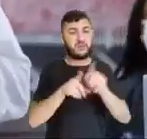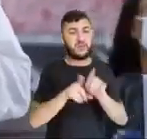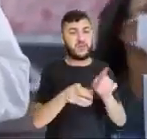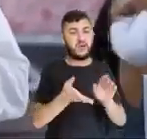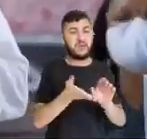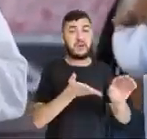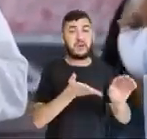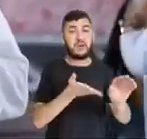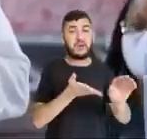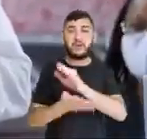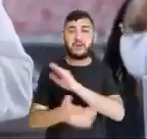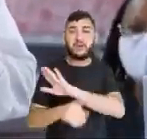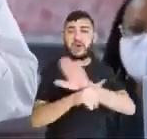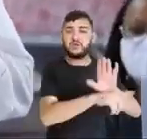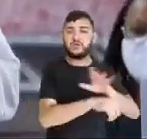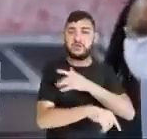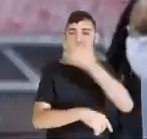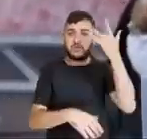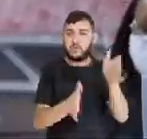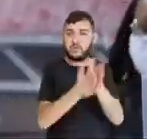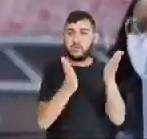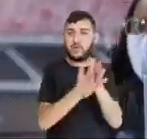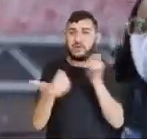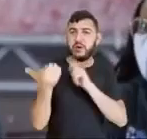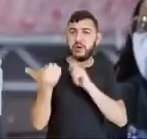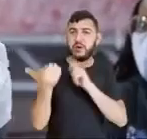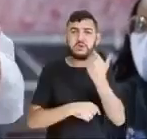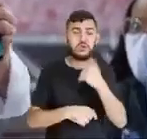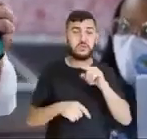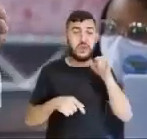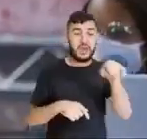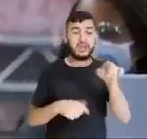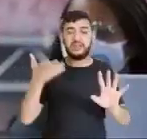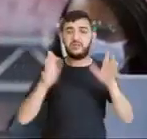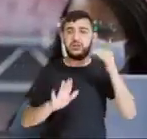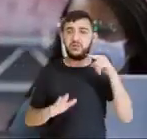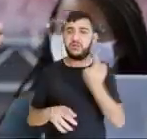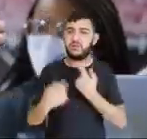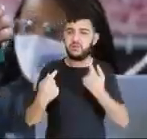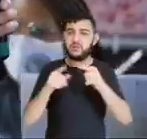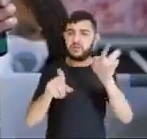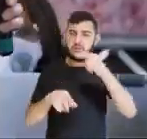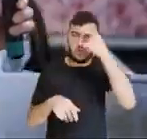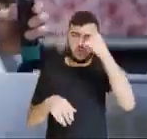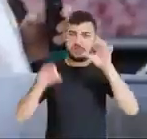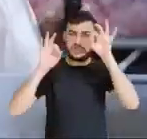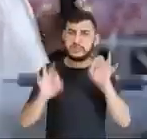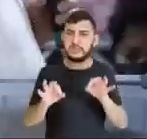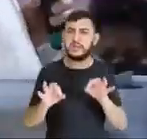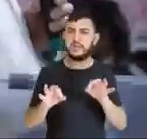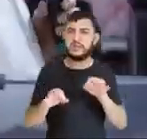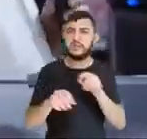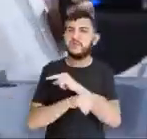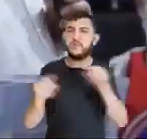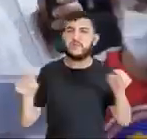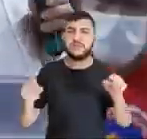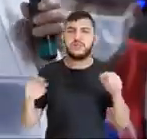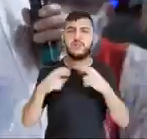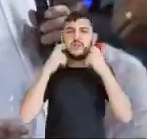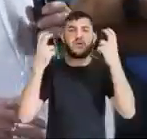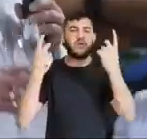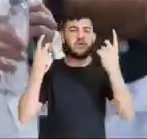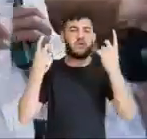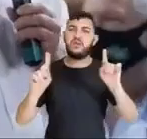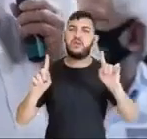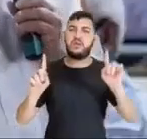que comer. Essas coisas que nós precisamos ter consciência. Vocês não têm que ter vergonha, porque